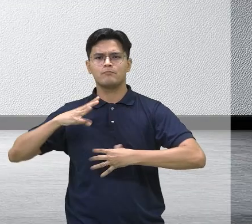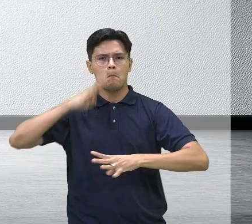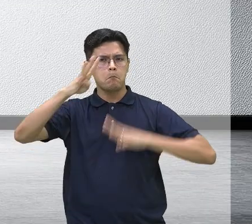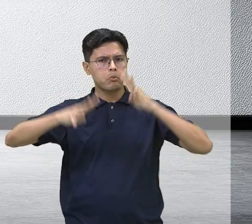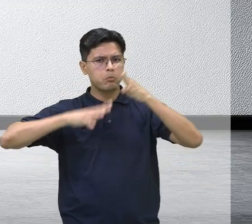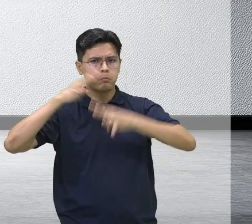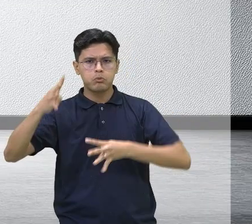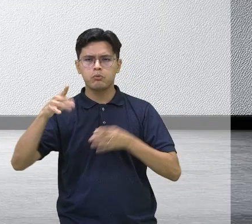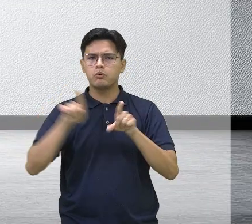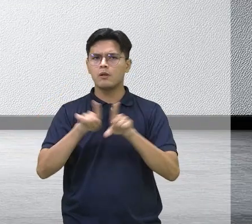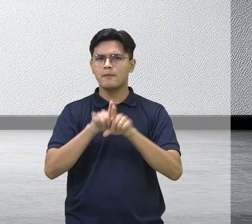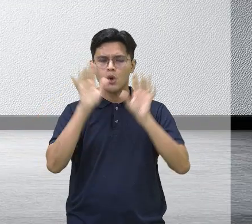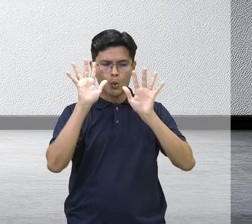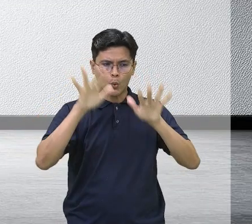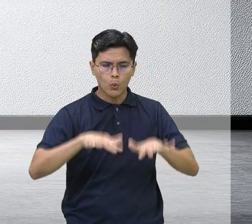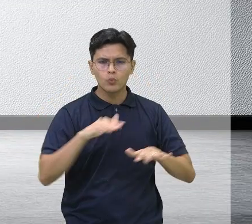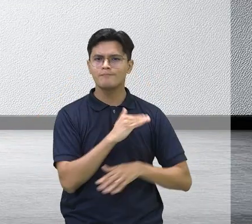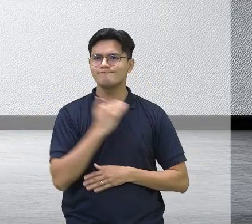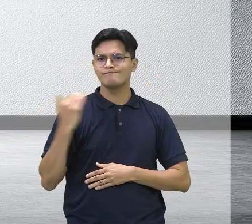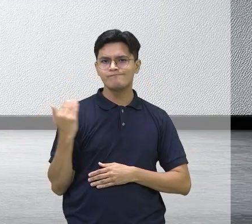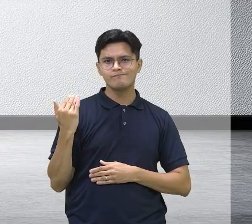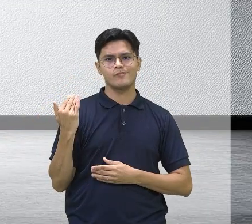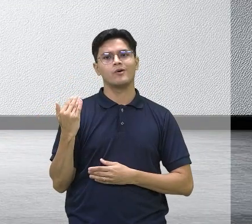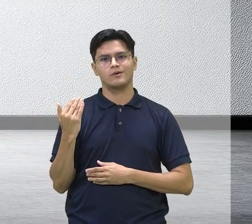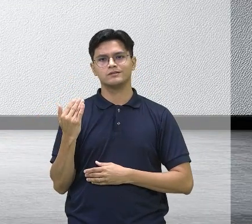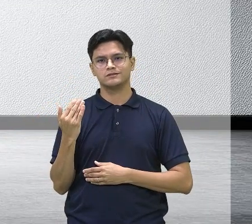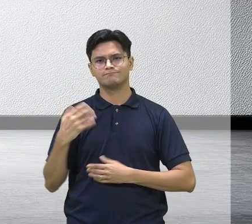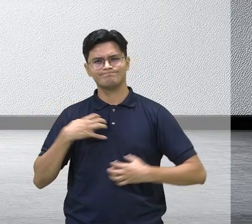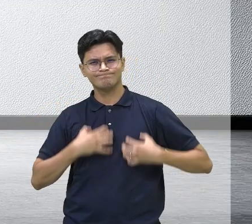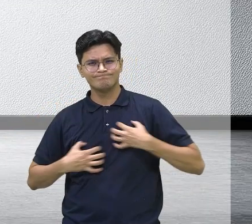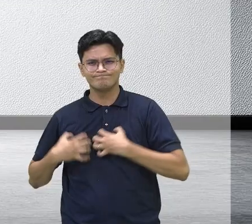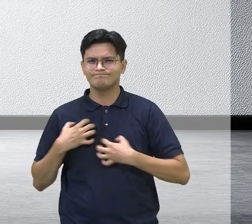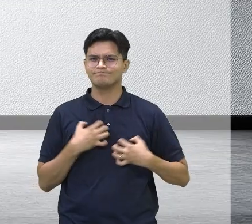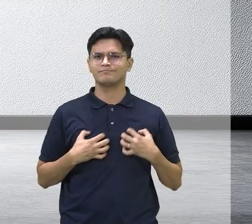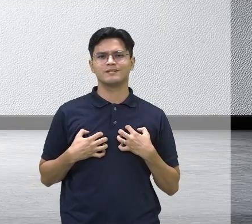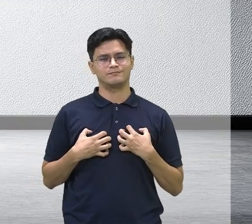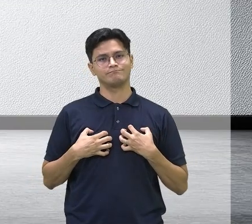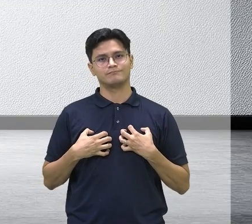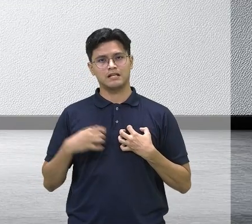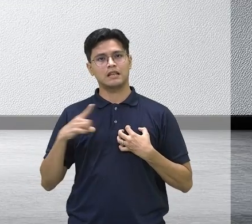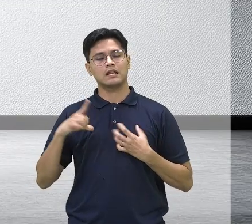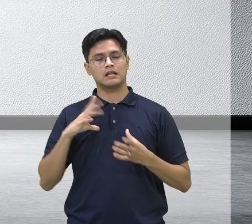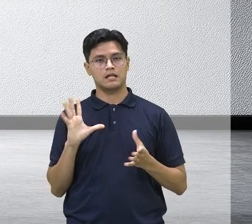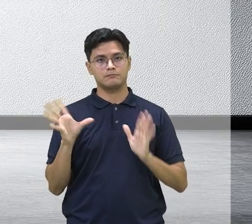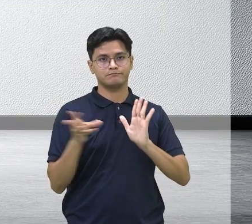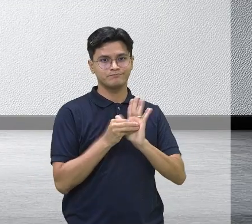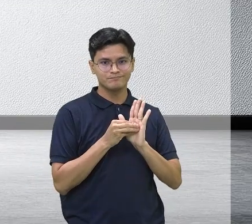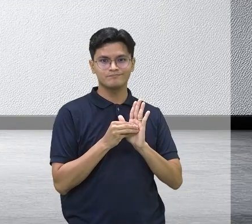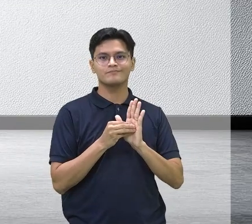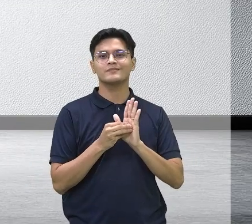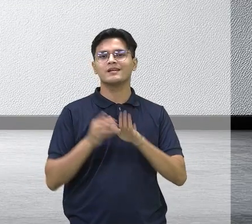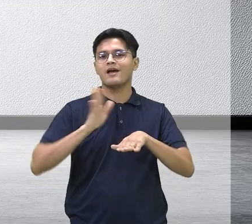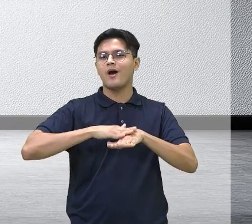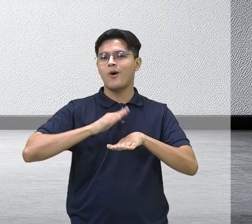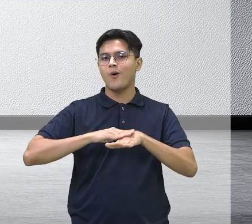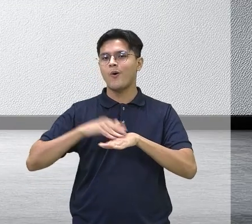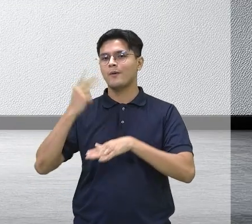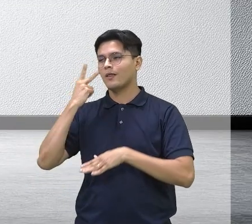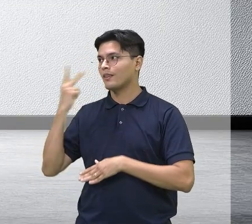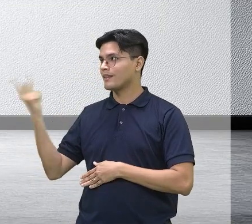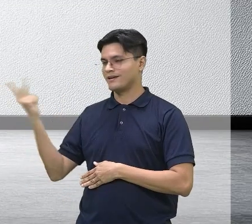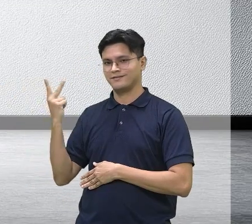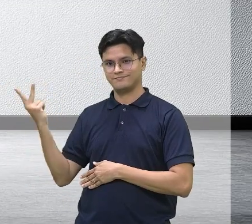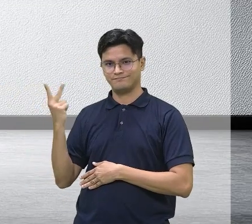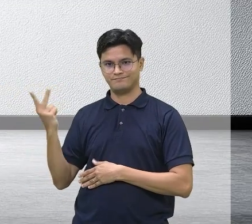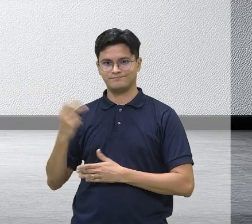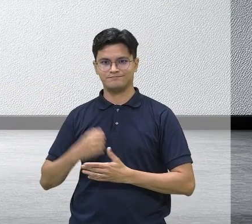é o que a gente vai encontrar na obra deles. Certo? E aí, como eu acabei de falar para vocês, um poema muito conhecido de Casimiro de